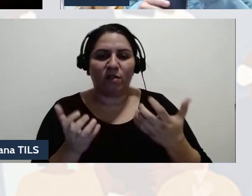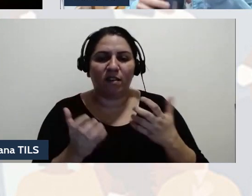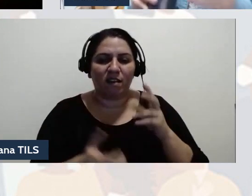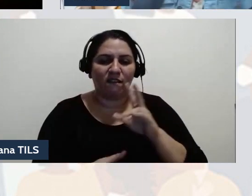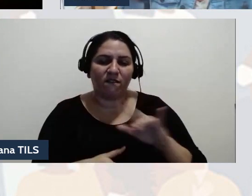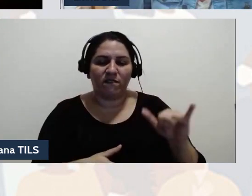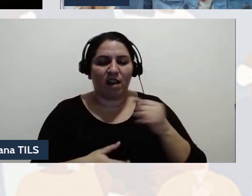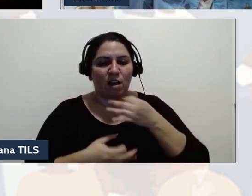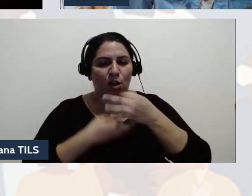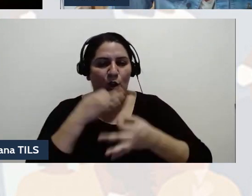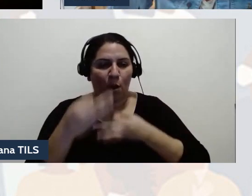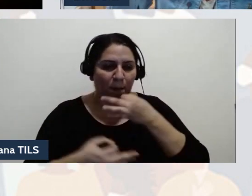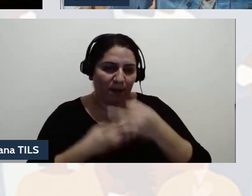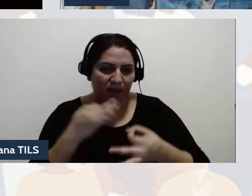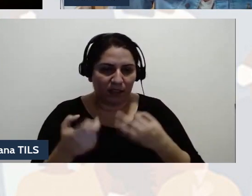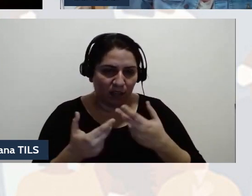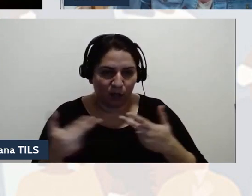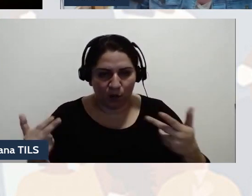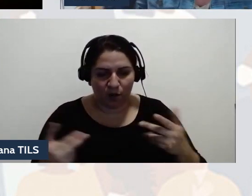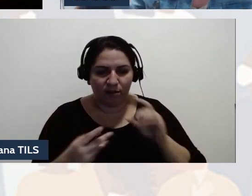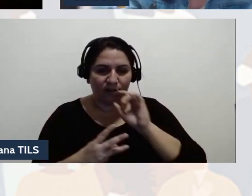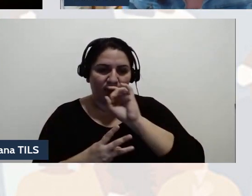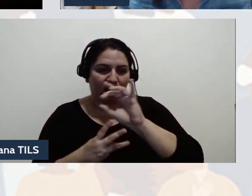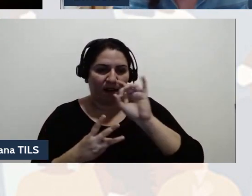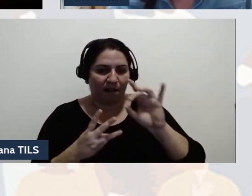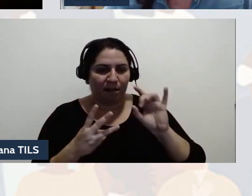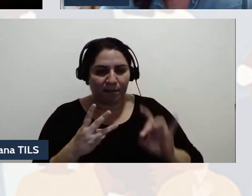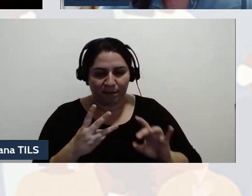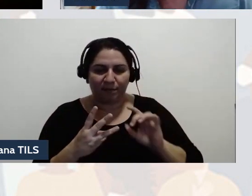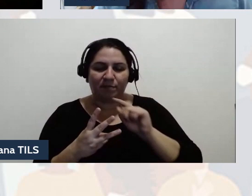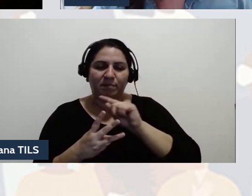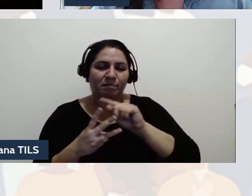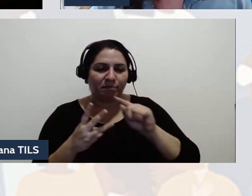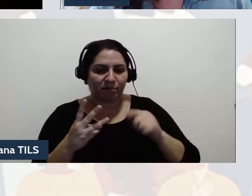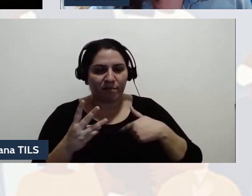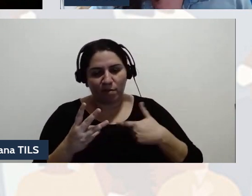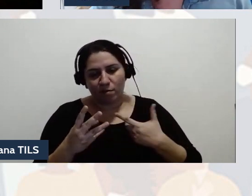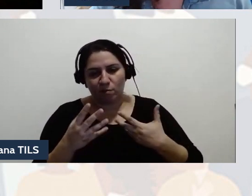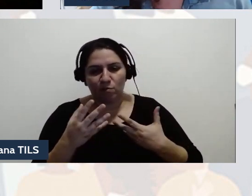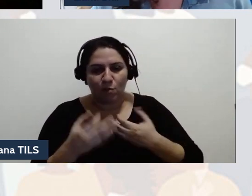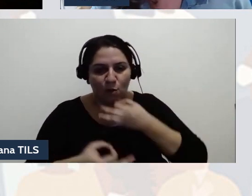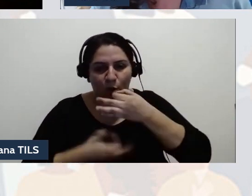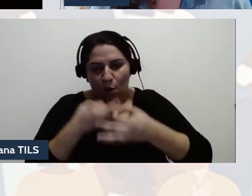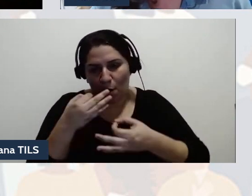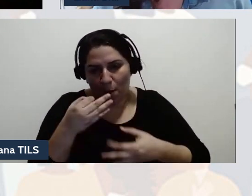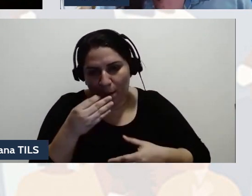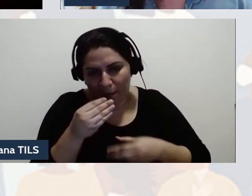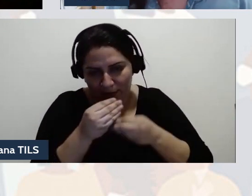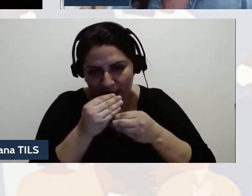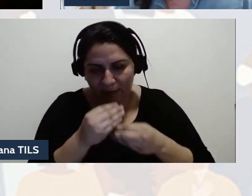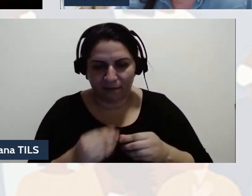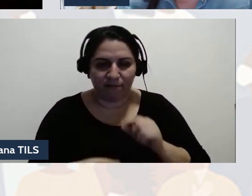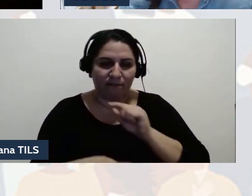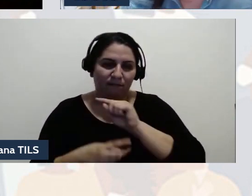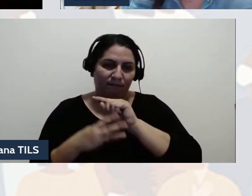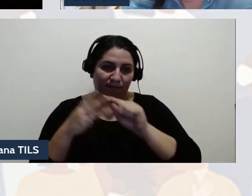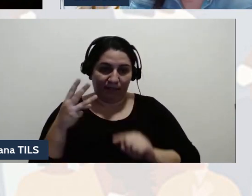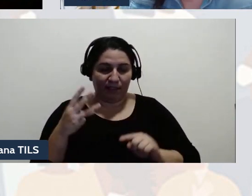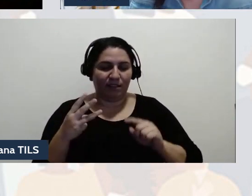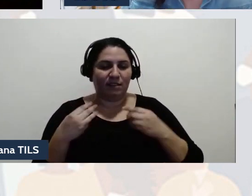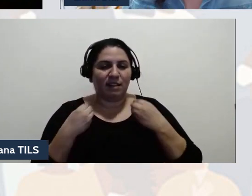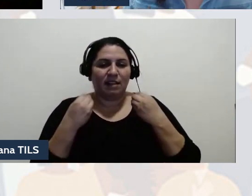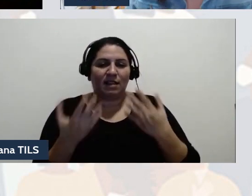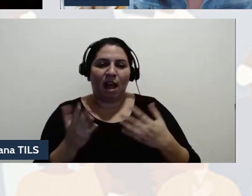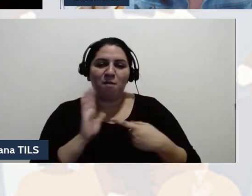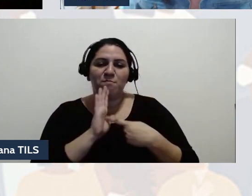alguns comentários, né, sobre as falas de vocês, né? Então, as falas de vocês, elas trouxeram questões